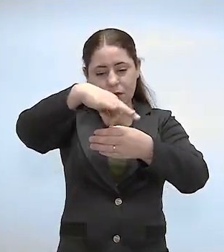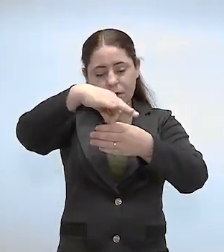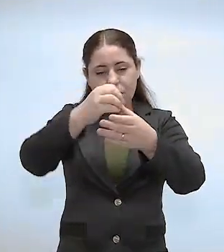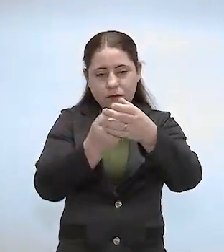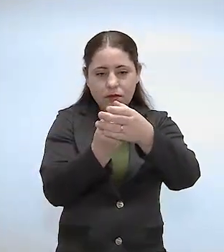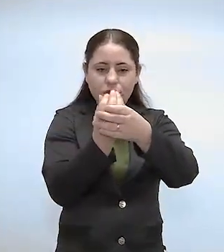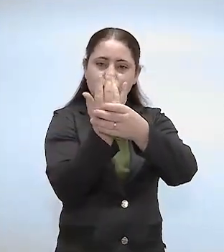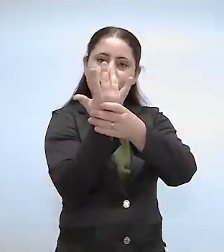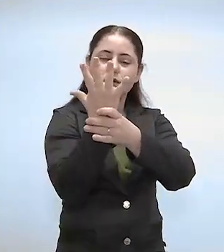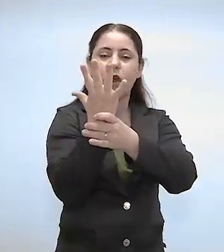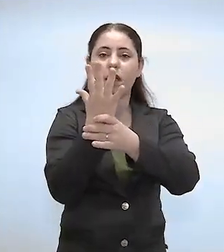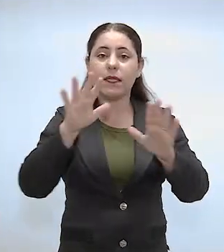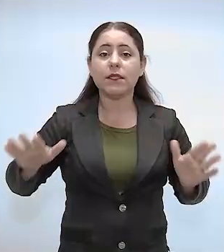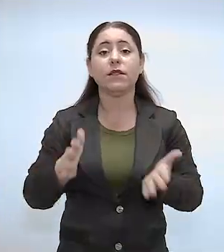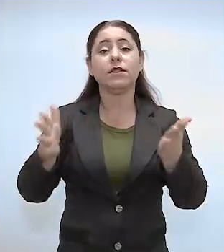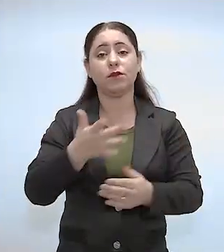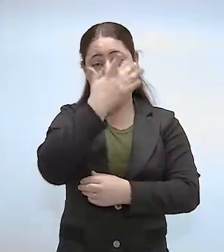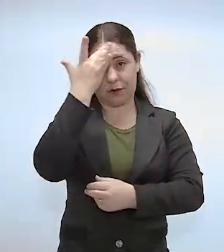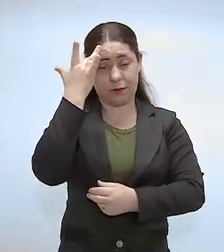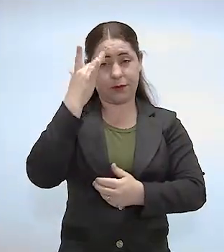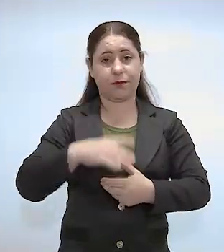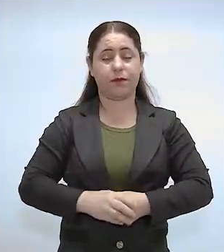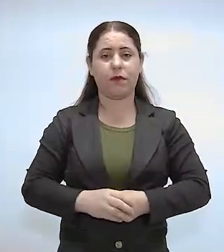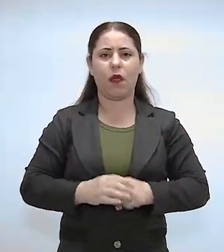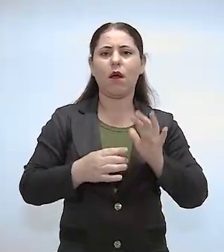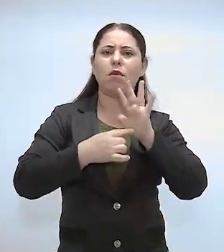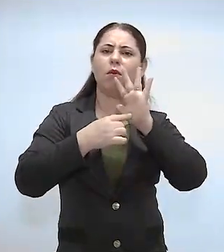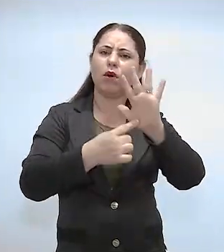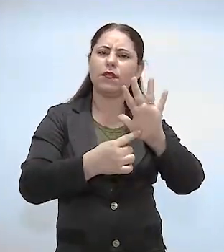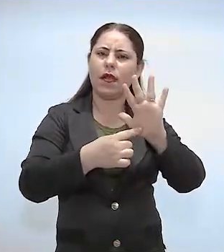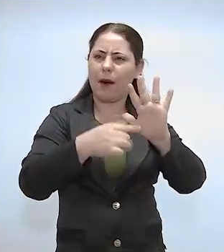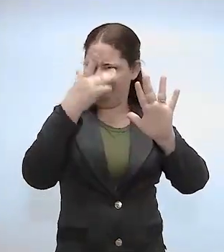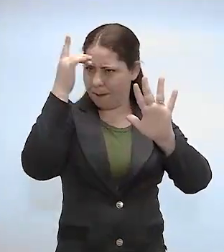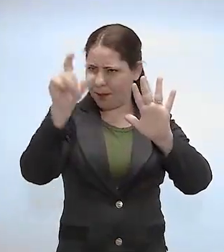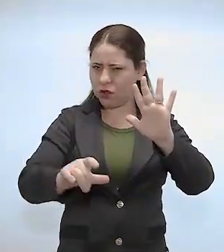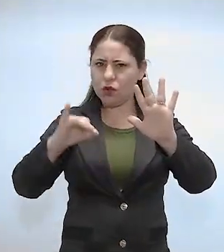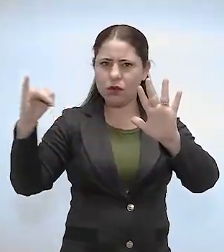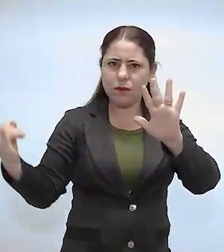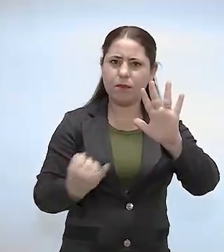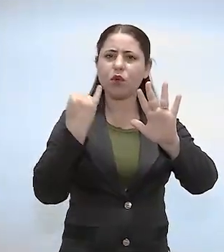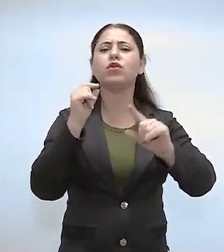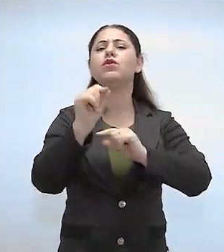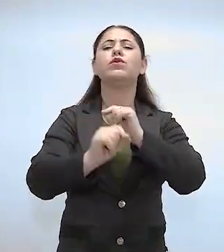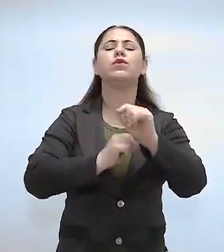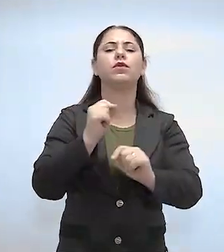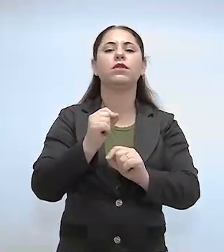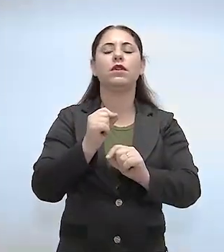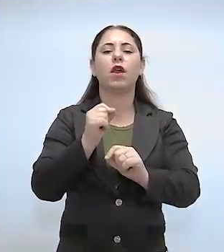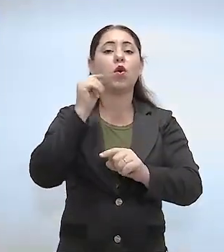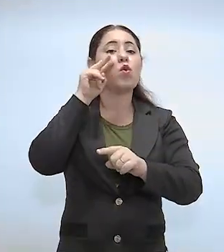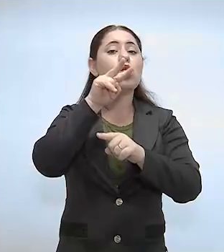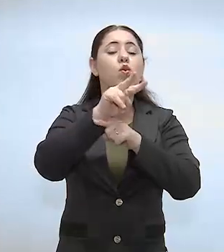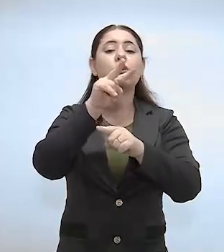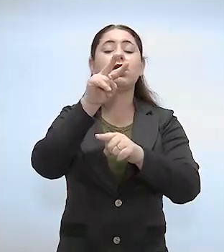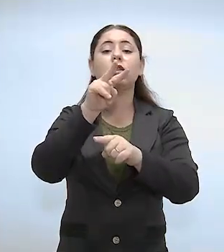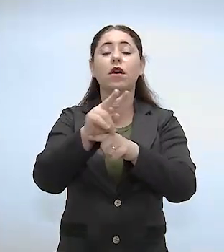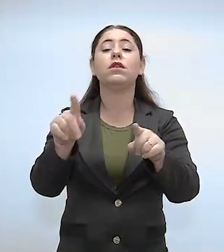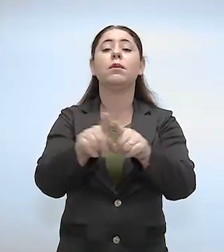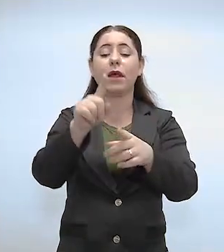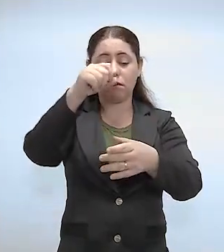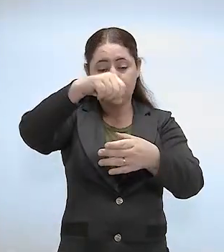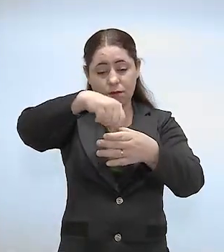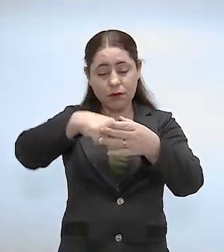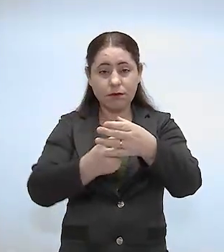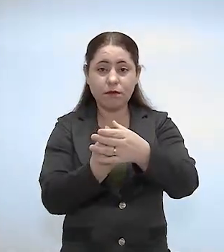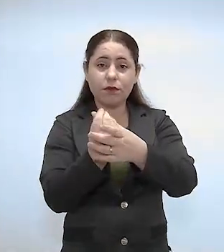mudas uma maneira de incentivar as pessoas a demonstrar para as pessoas a importância da gente